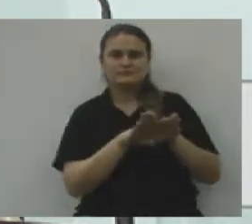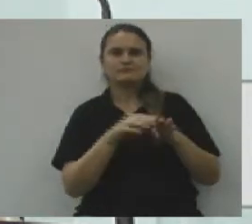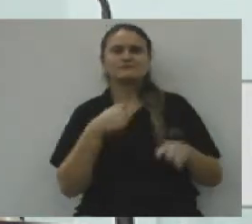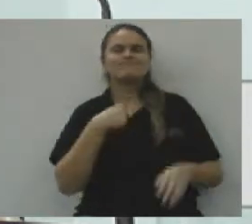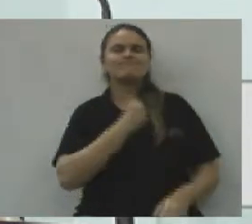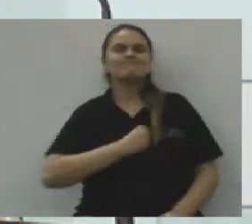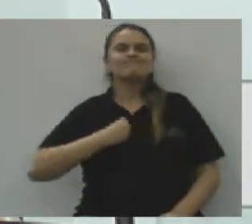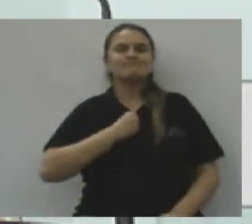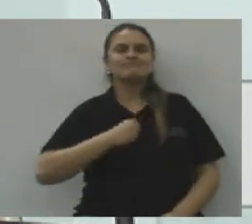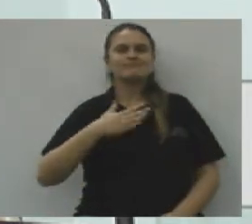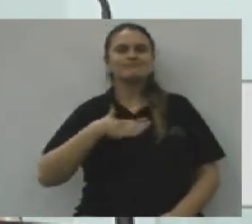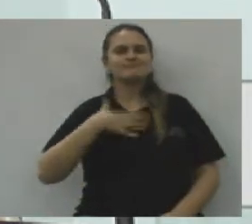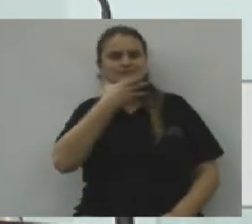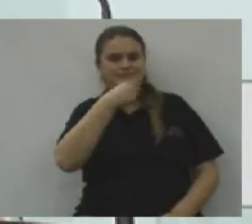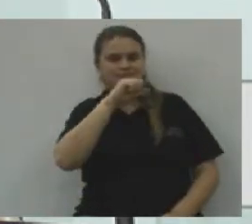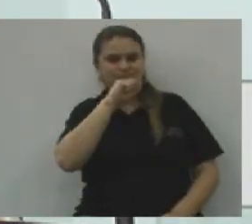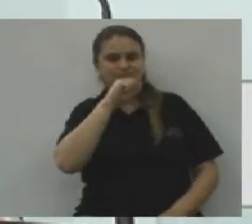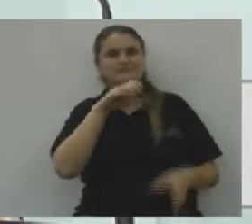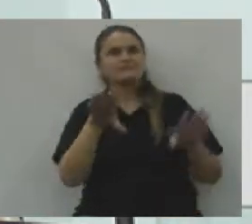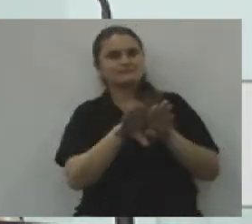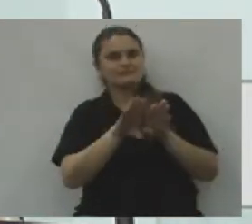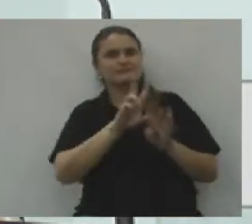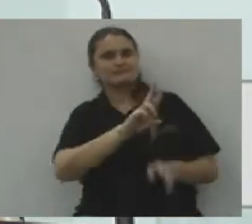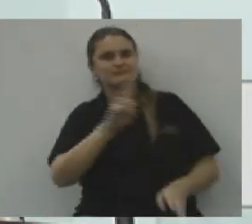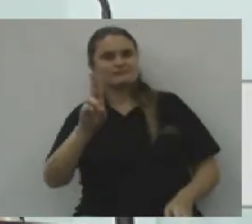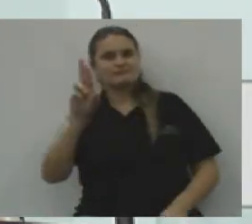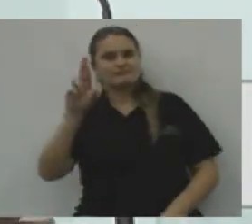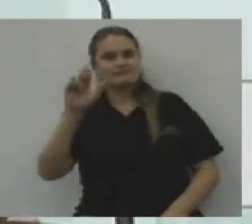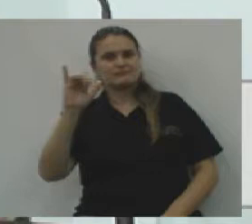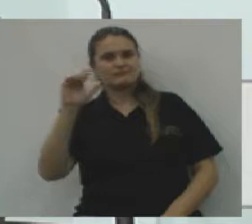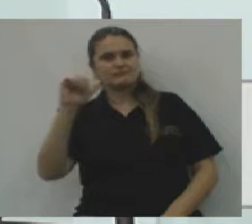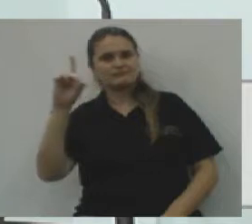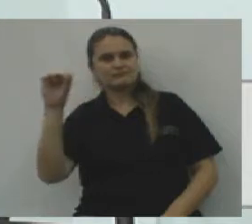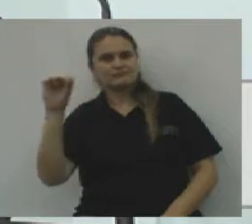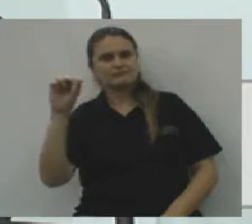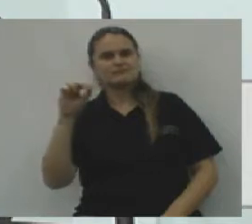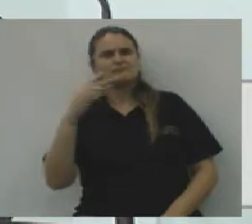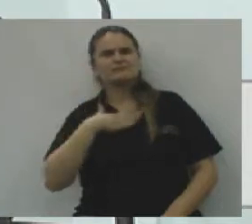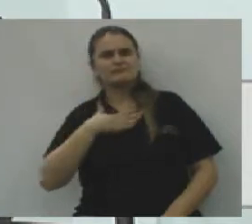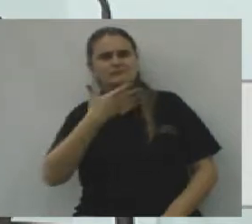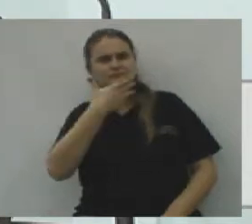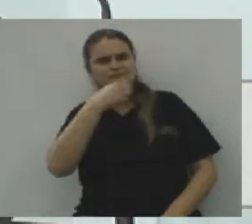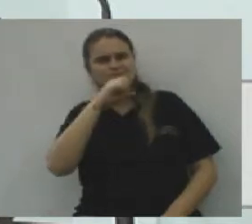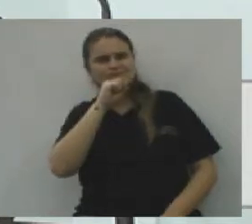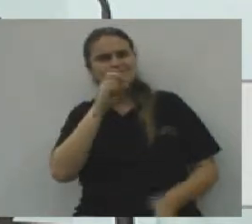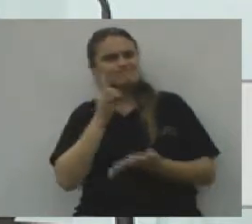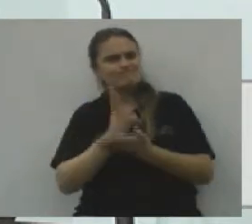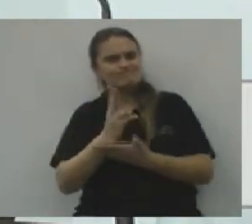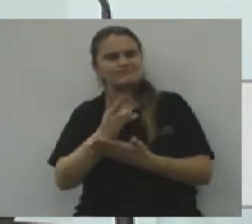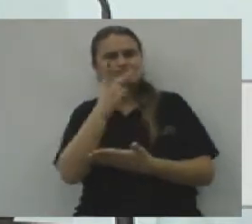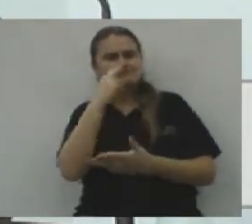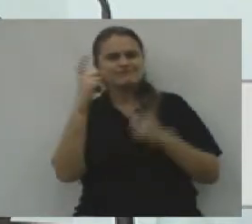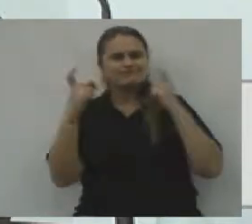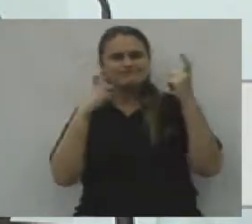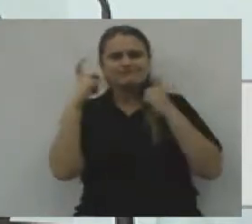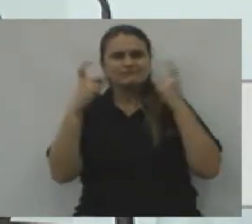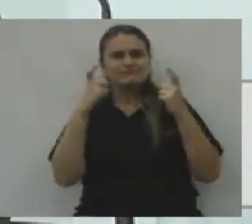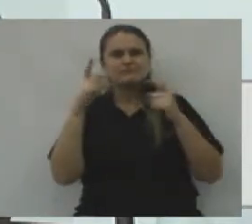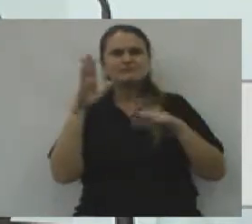saudoso pai, também de nome Ricardo Brunhago, que ele tinha sempre uma preocupação que